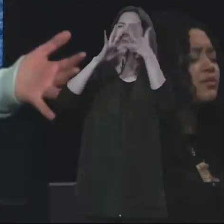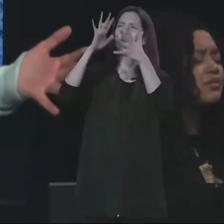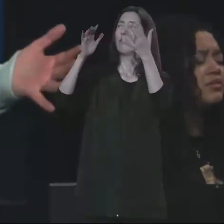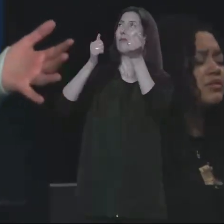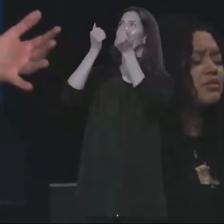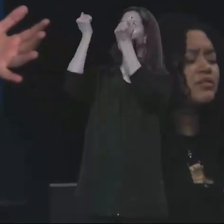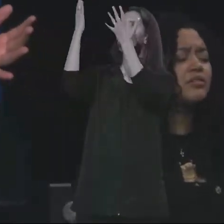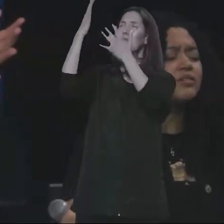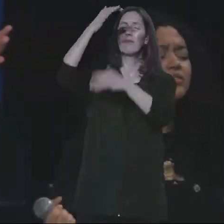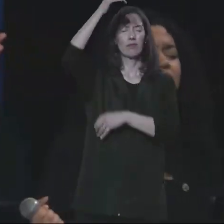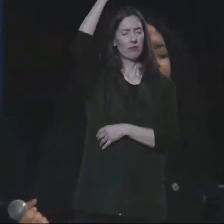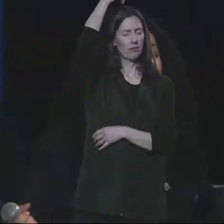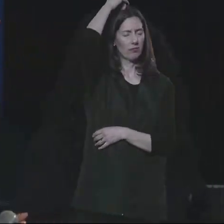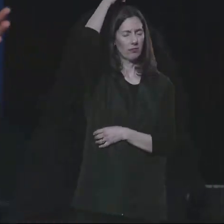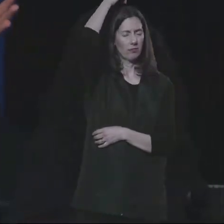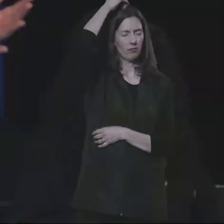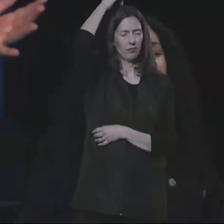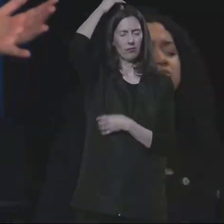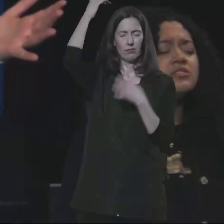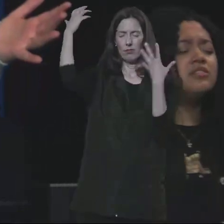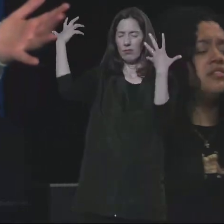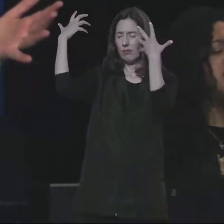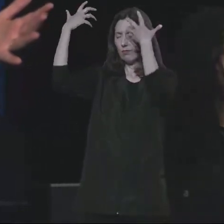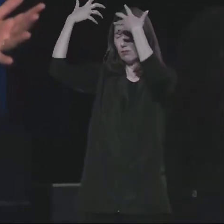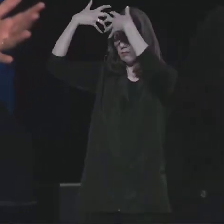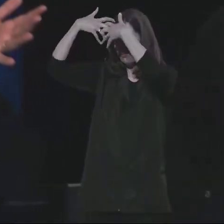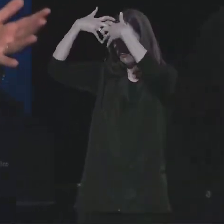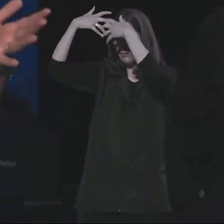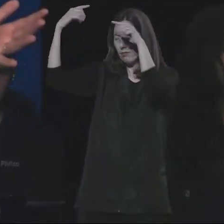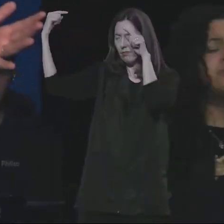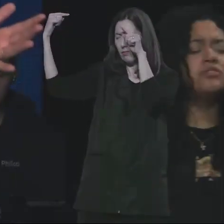feche os seus olhos e se concentre em Jesus agora,